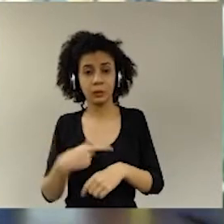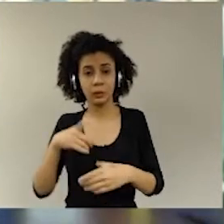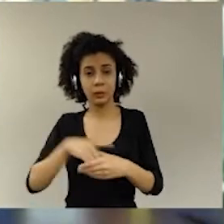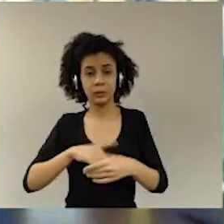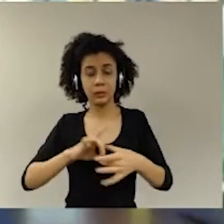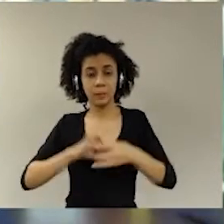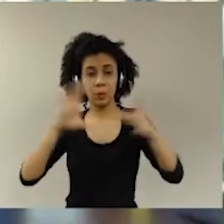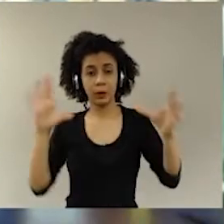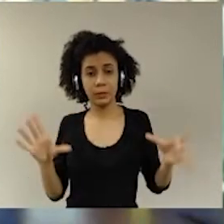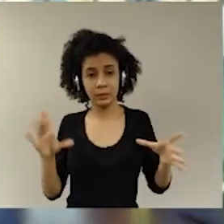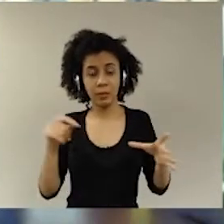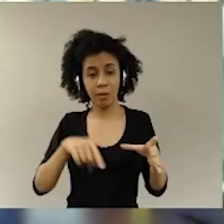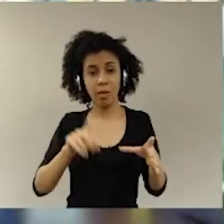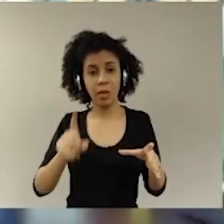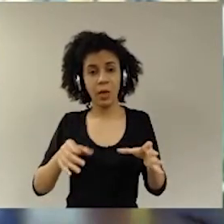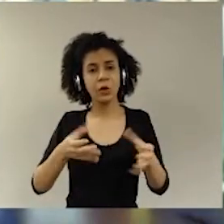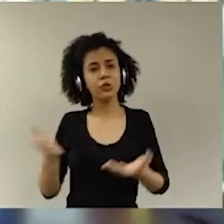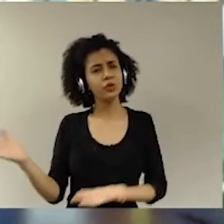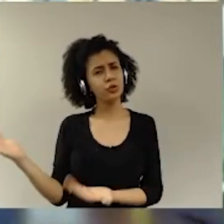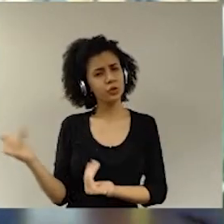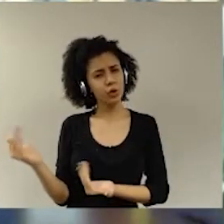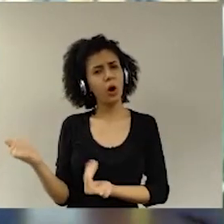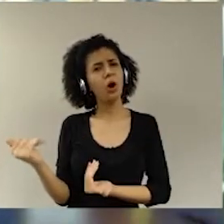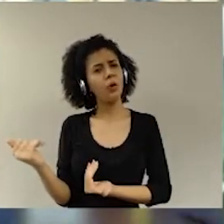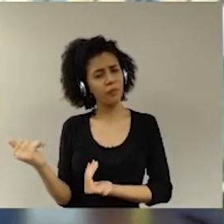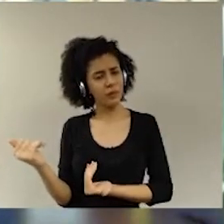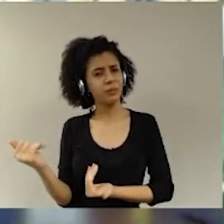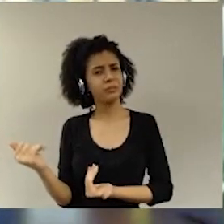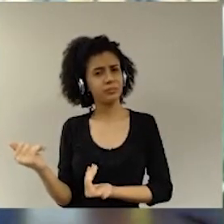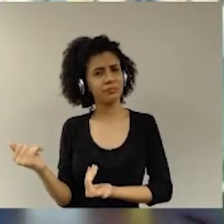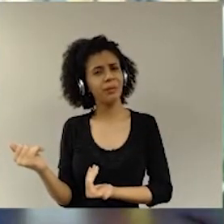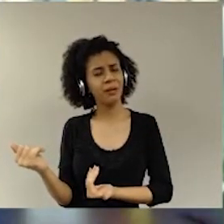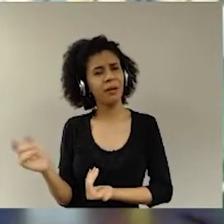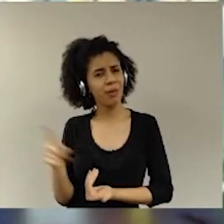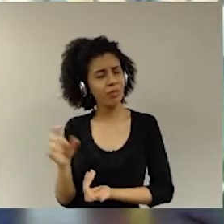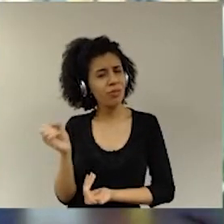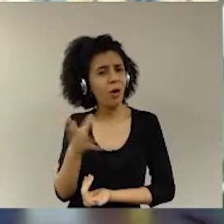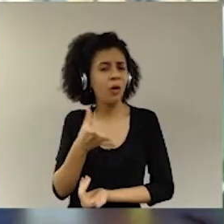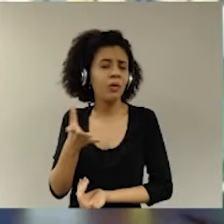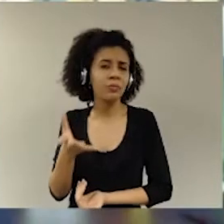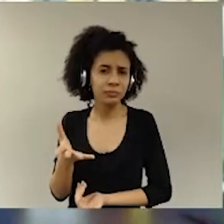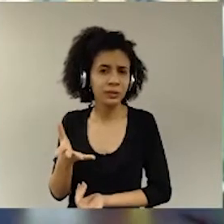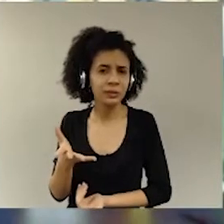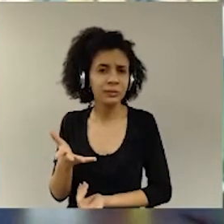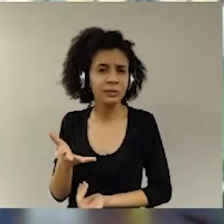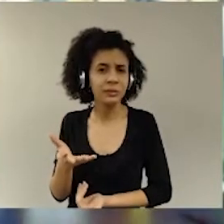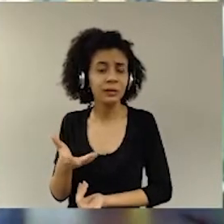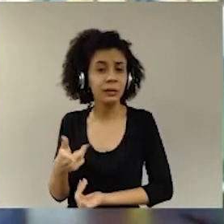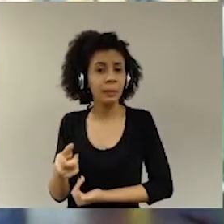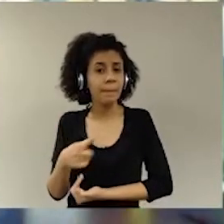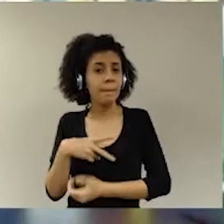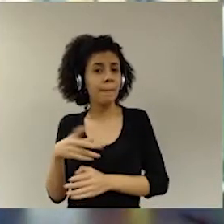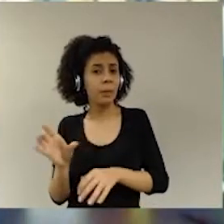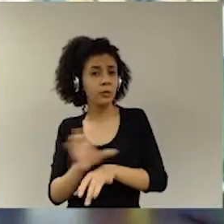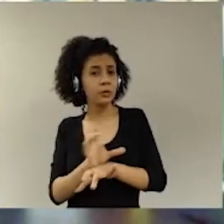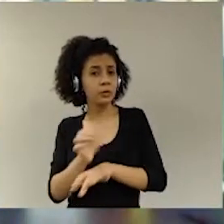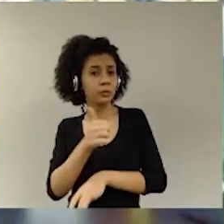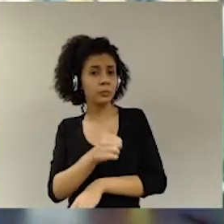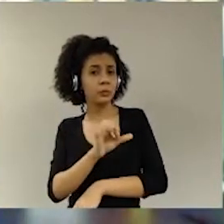democracia é uma democracia jovem. Nós estamos contando da Constituição Federal